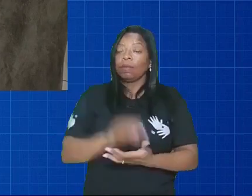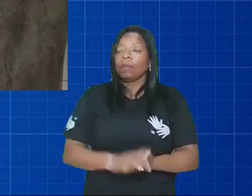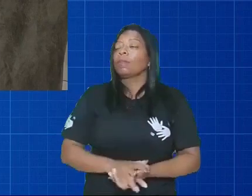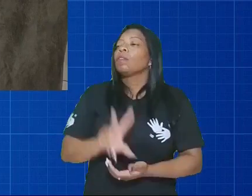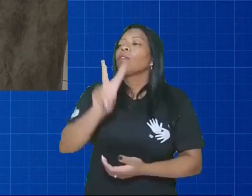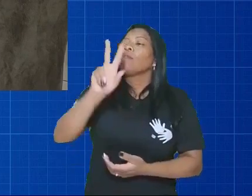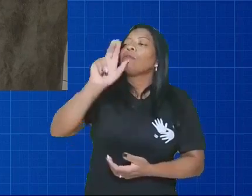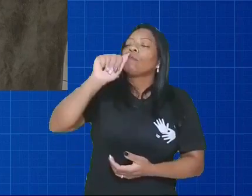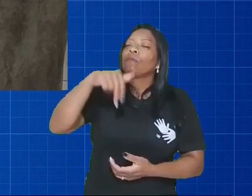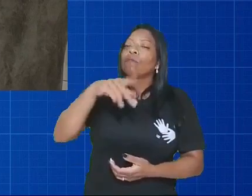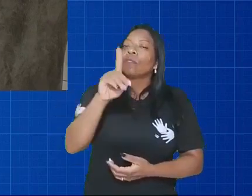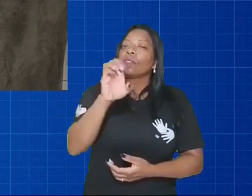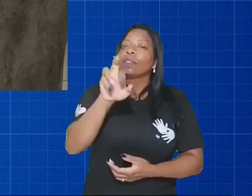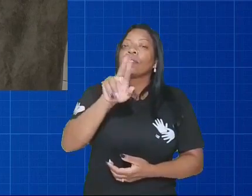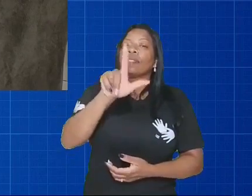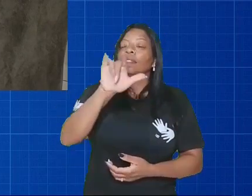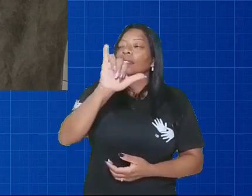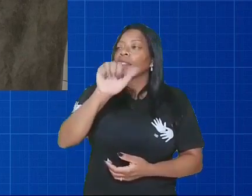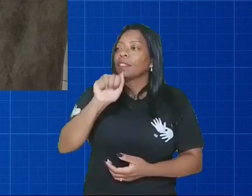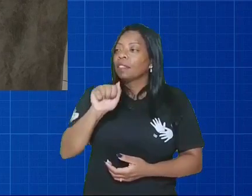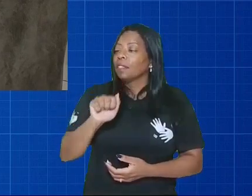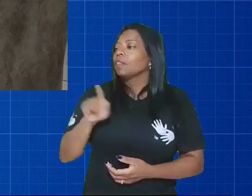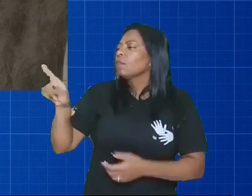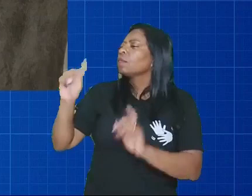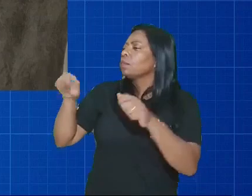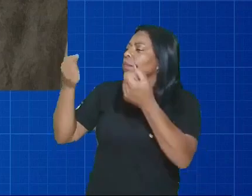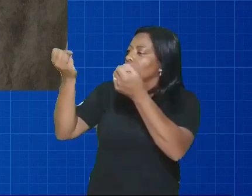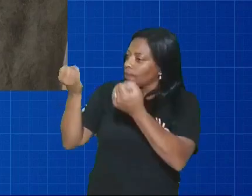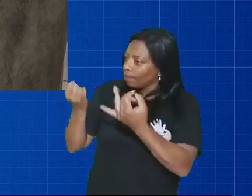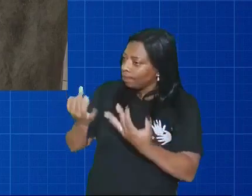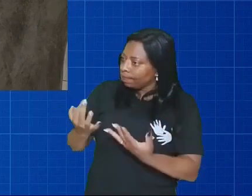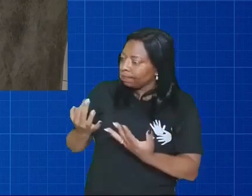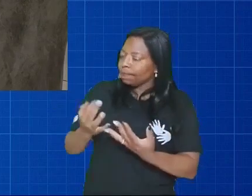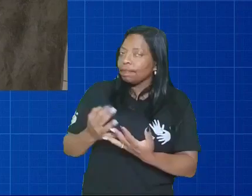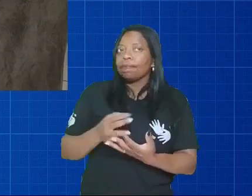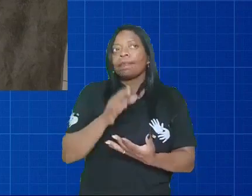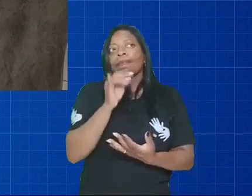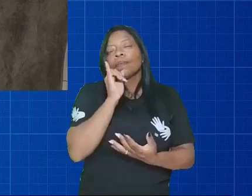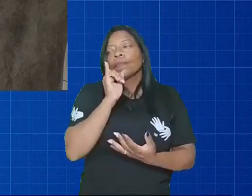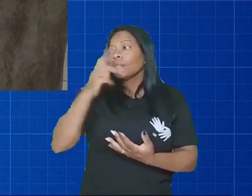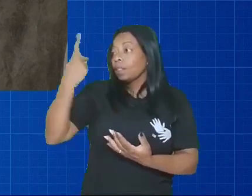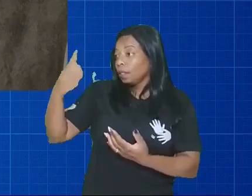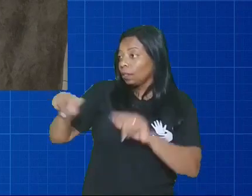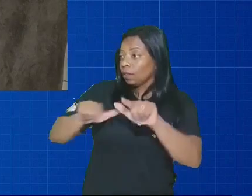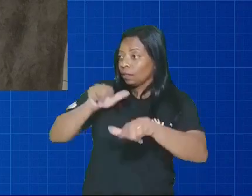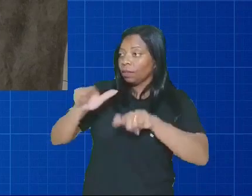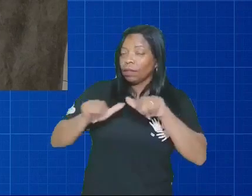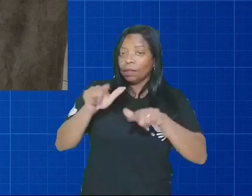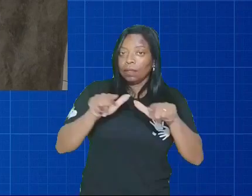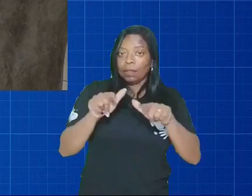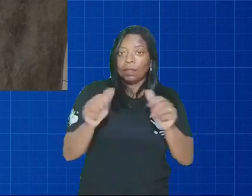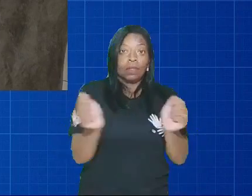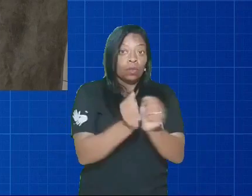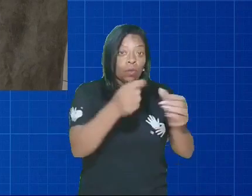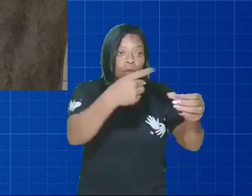Vanderleia, eu gostaria que você contasse para a gente um pouco, dentro desse teu trabalho em relação